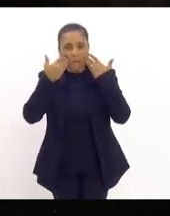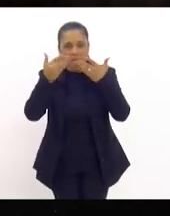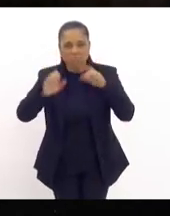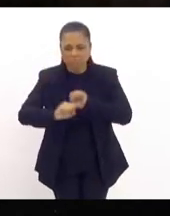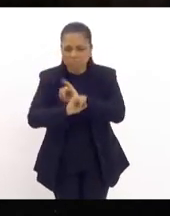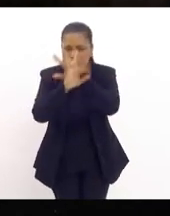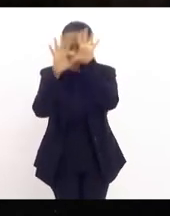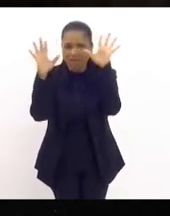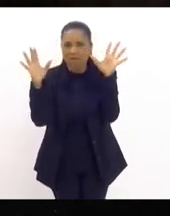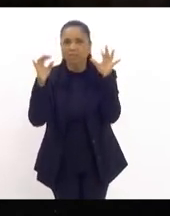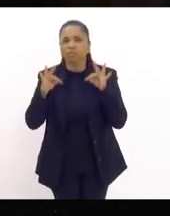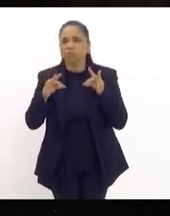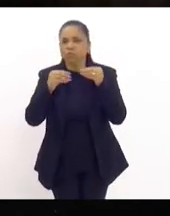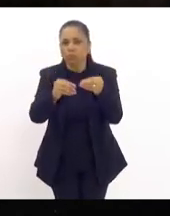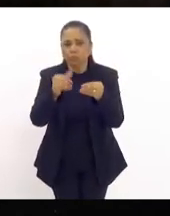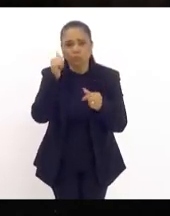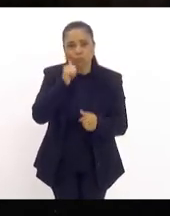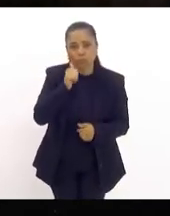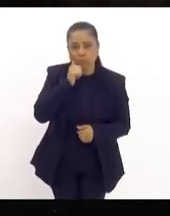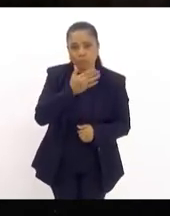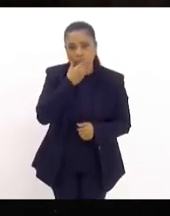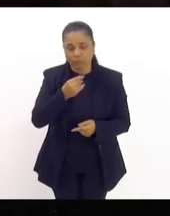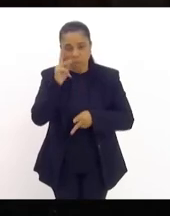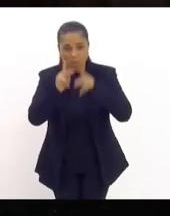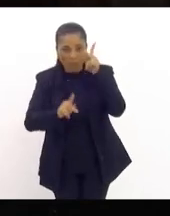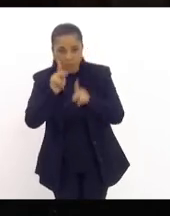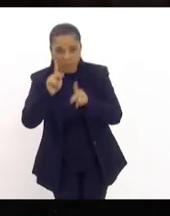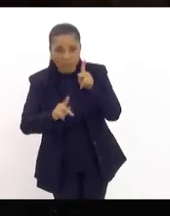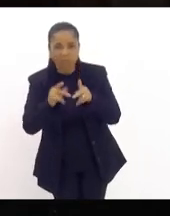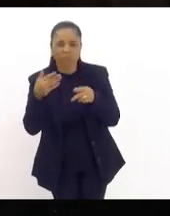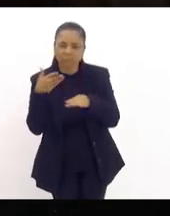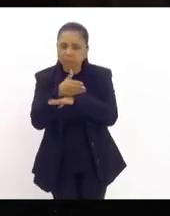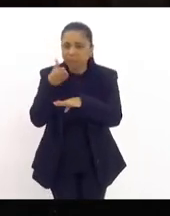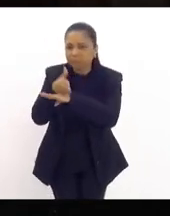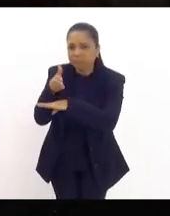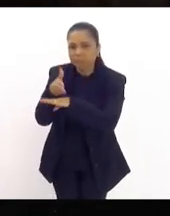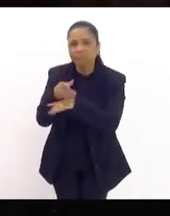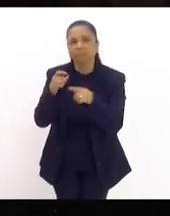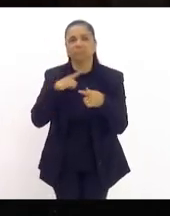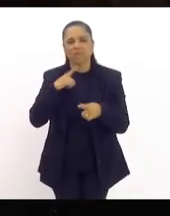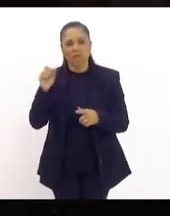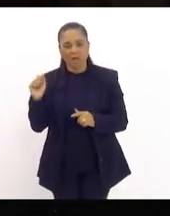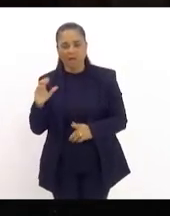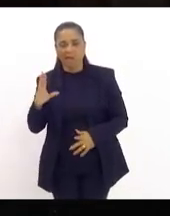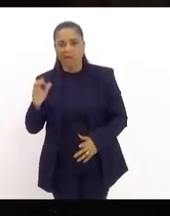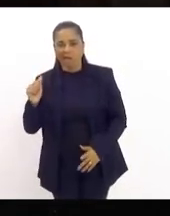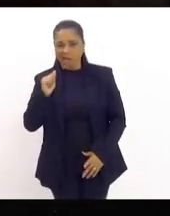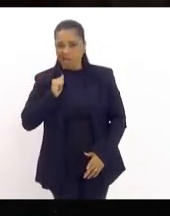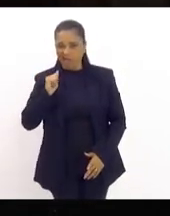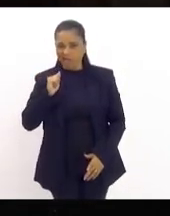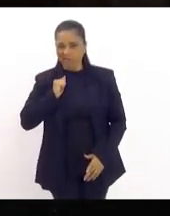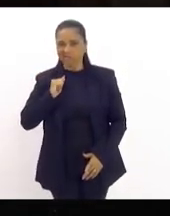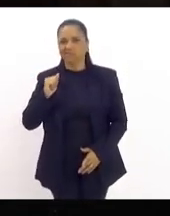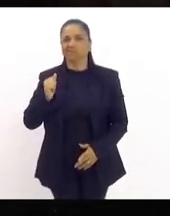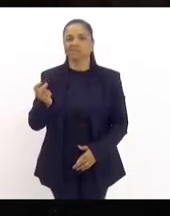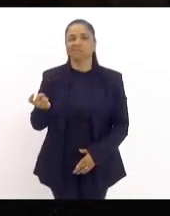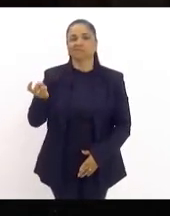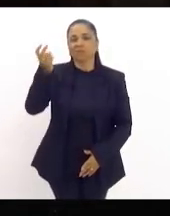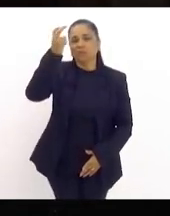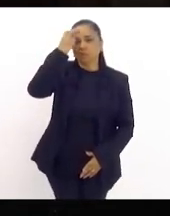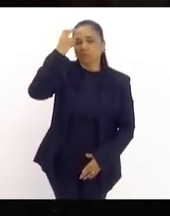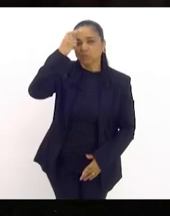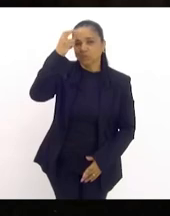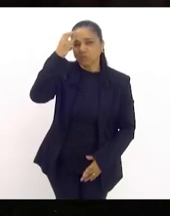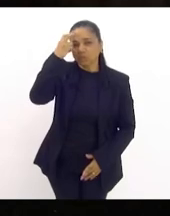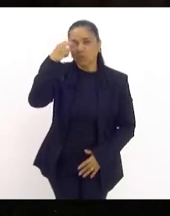para que todos e todas e todos possam acessar. Então, nós teremos artistas, entidades culturais que vêm